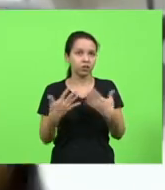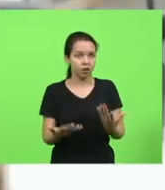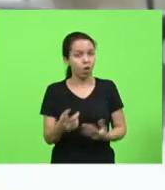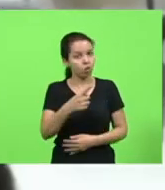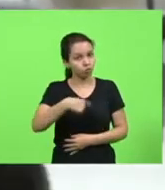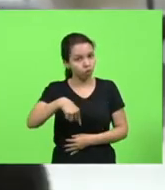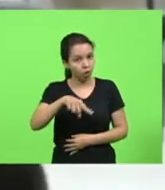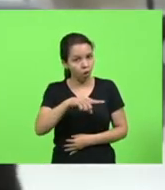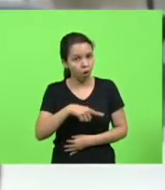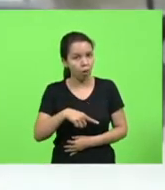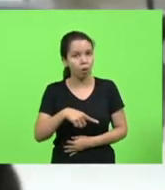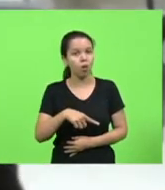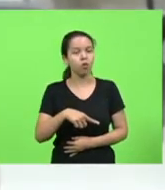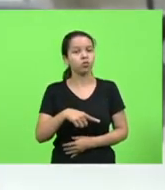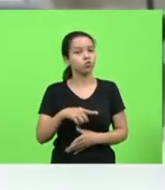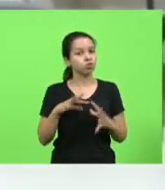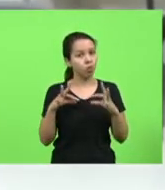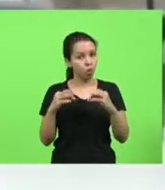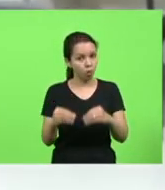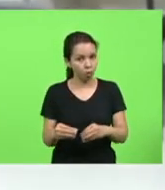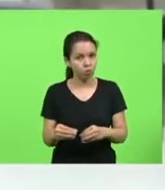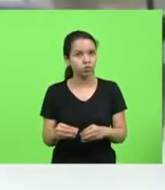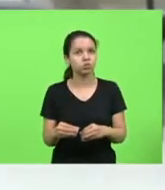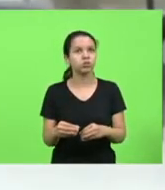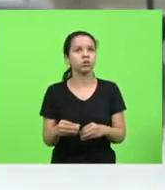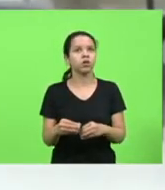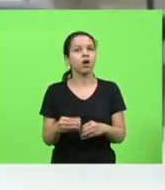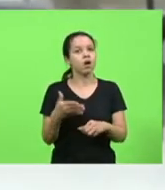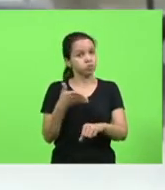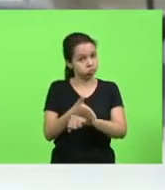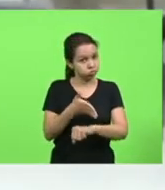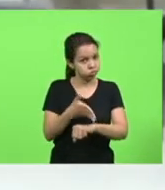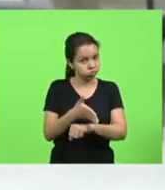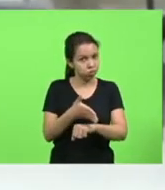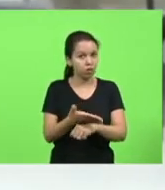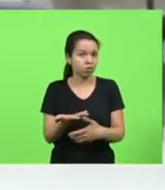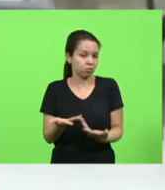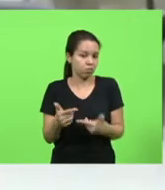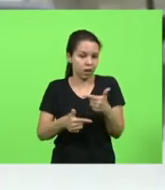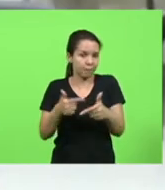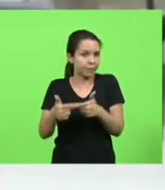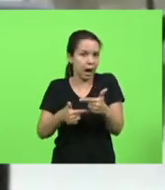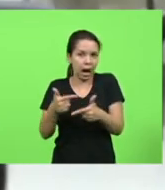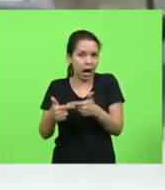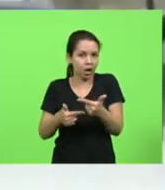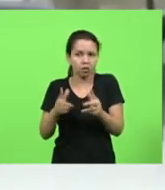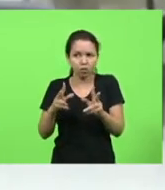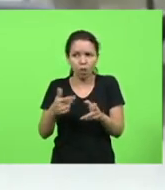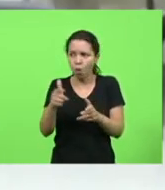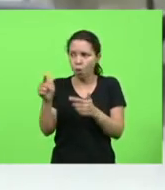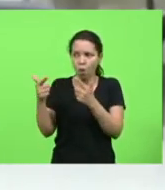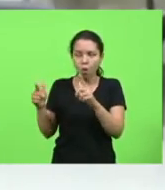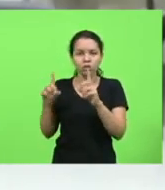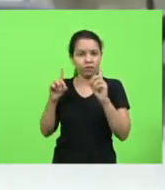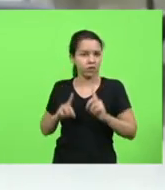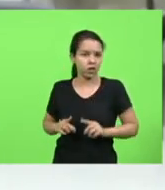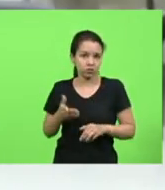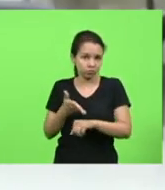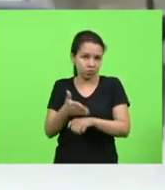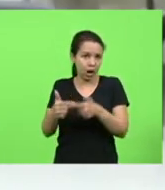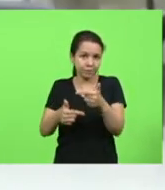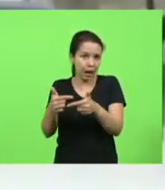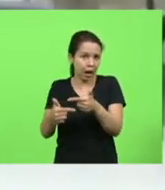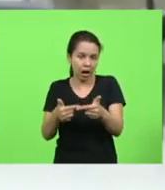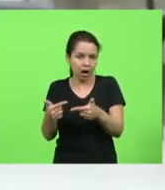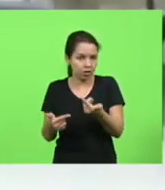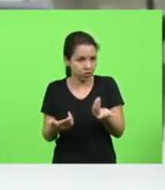todos ativos, nós estamos todos trabalhando, assim como todas várias outras deficiências, então é uma coisa que não, realmente